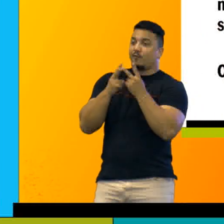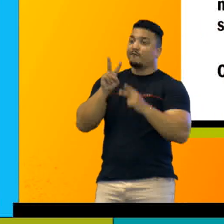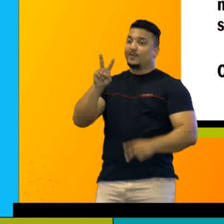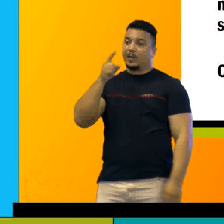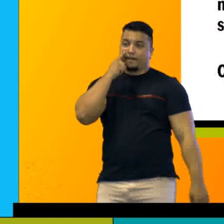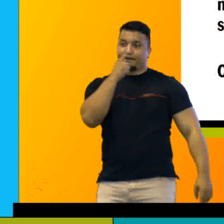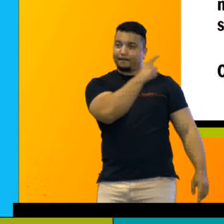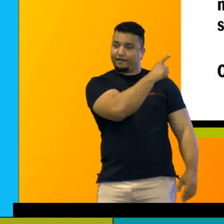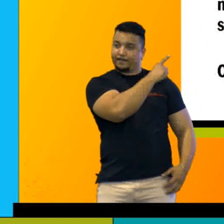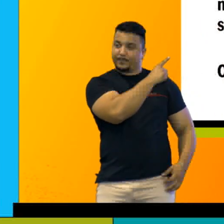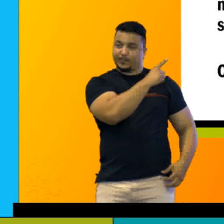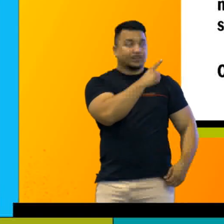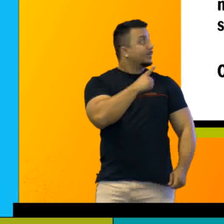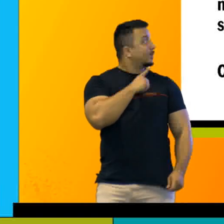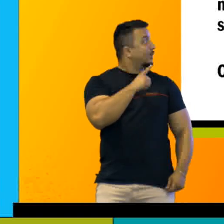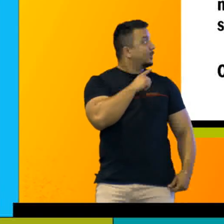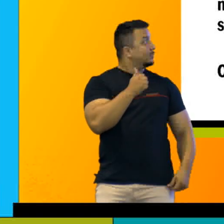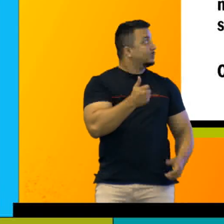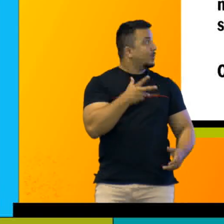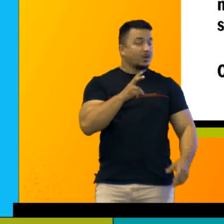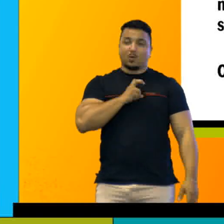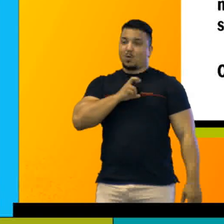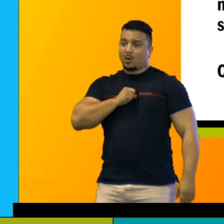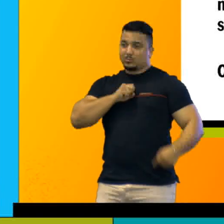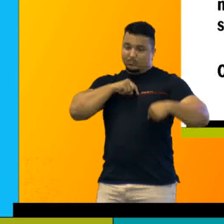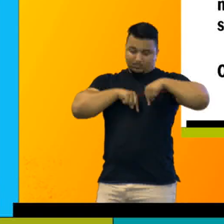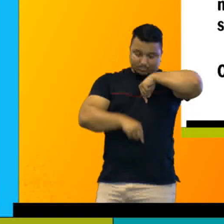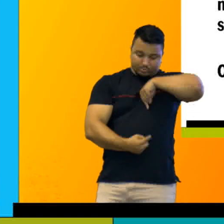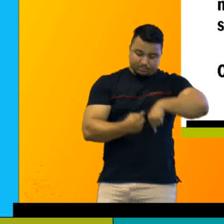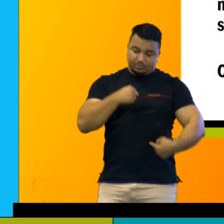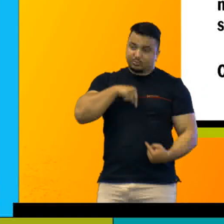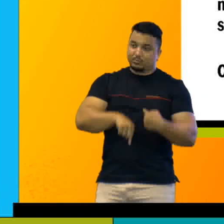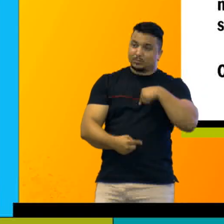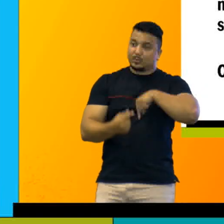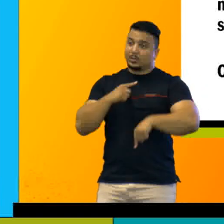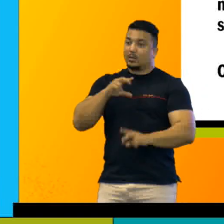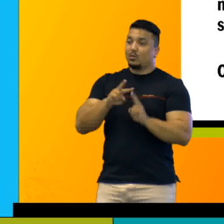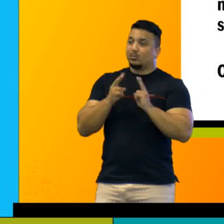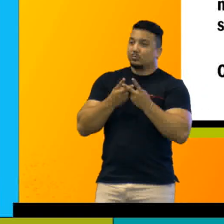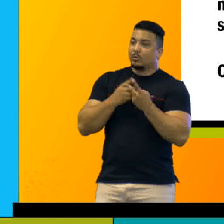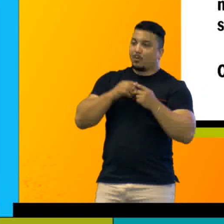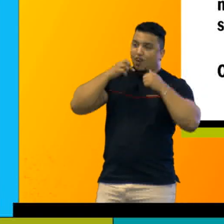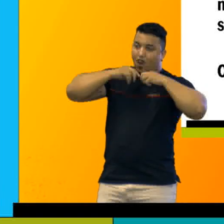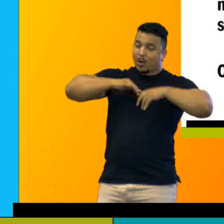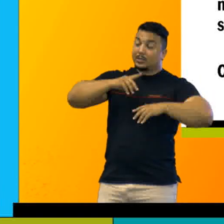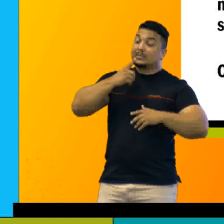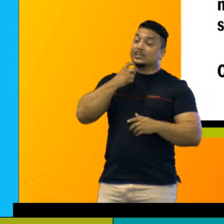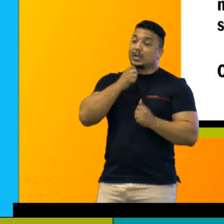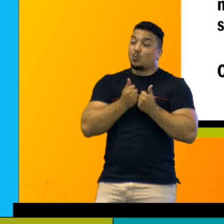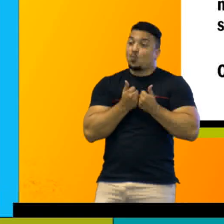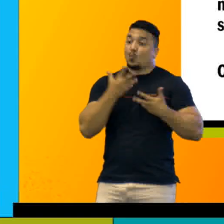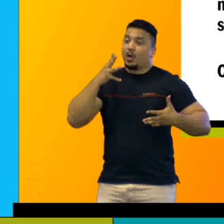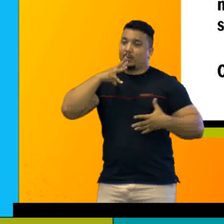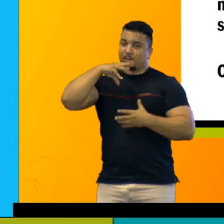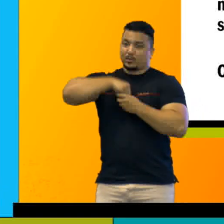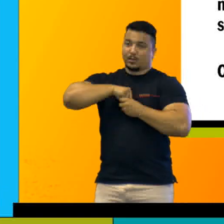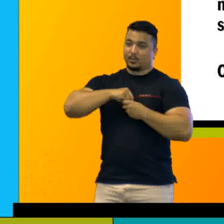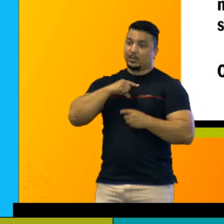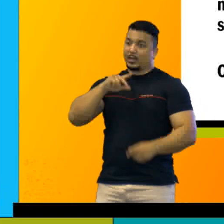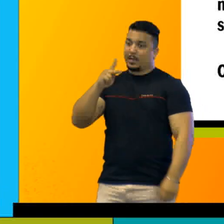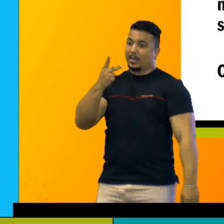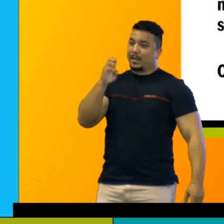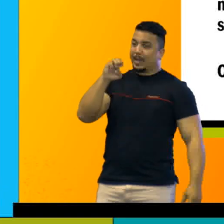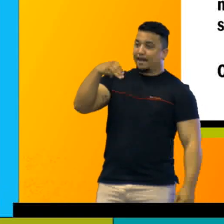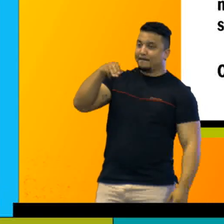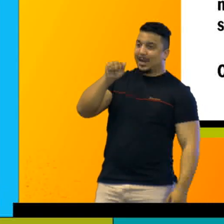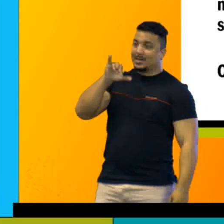total de sangue em seu sistema. Coração, artéria, veias capilares. É útil para estimar, não sei o que, não sei o que, não sei o que, né? Ó. Então ele deu aí o valor em ml,